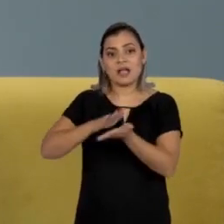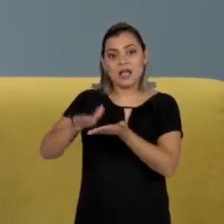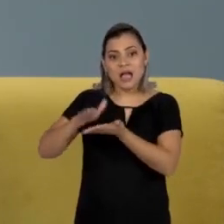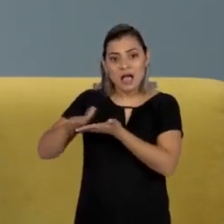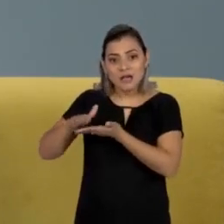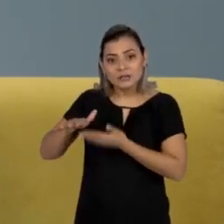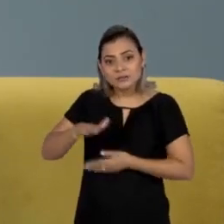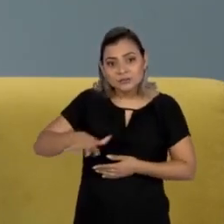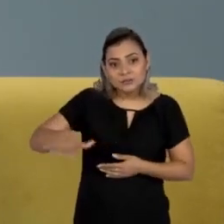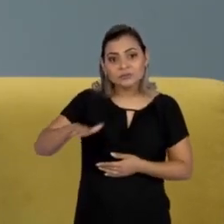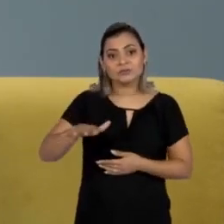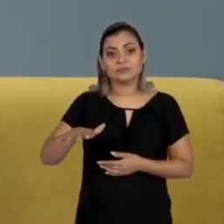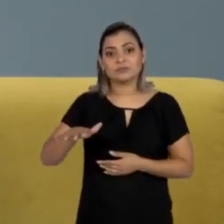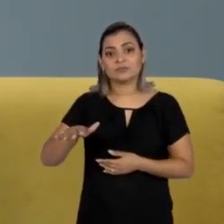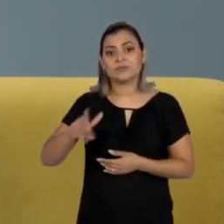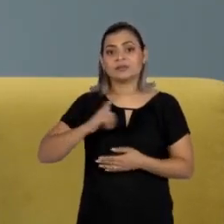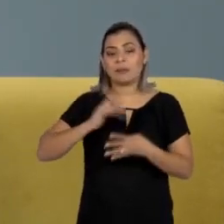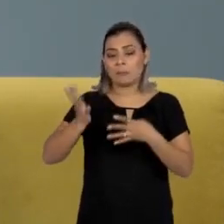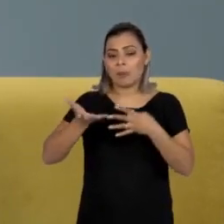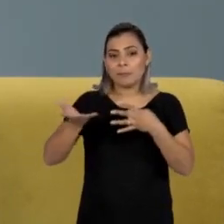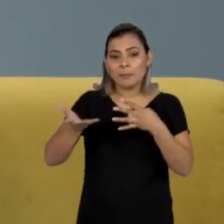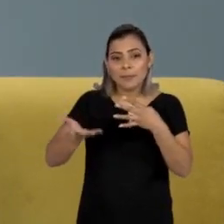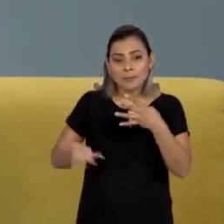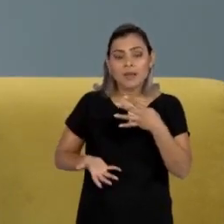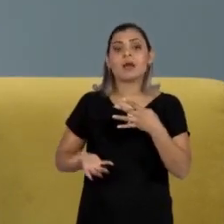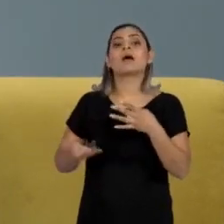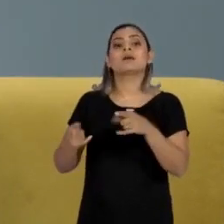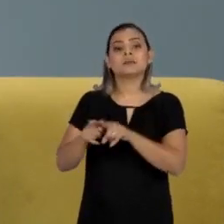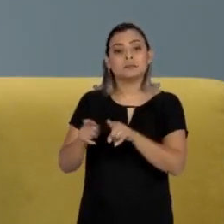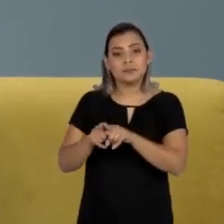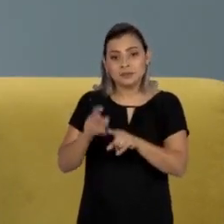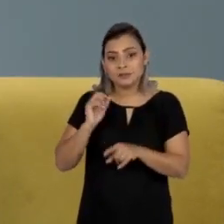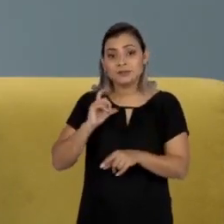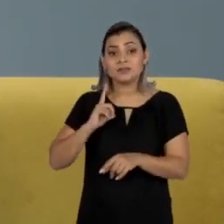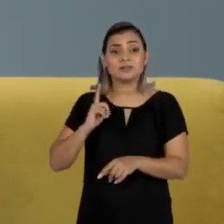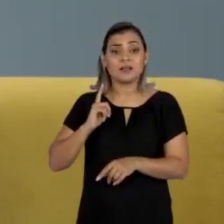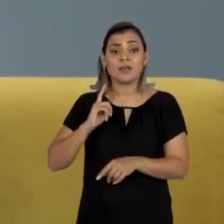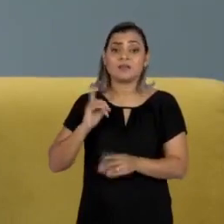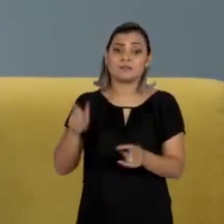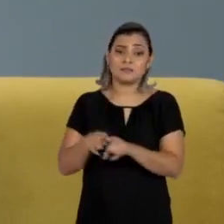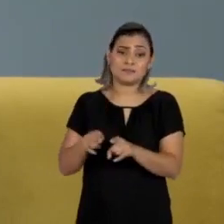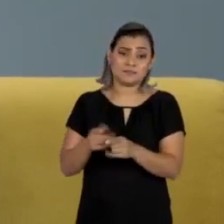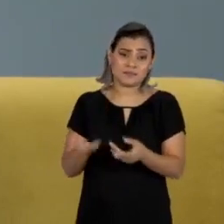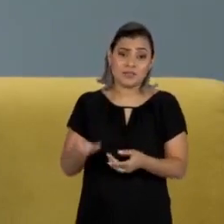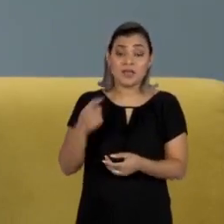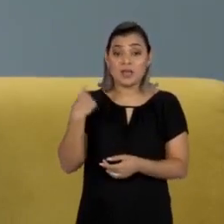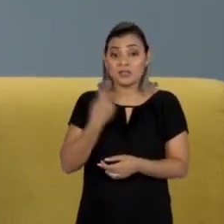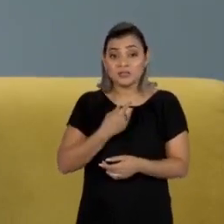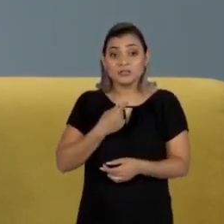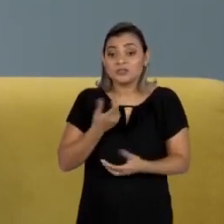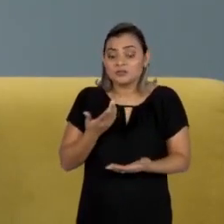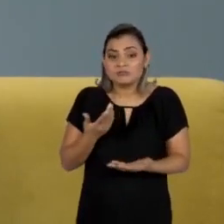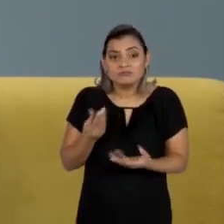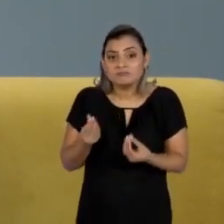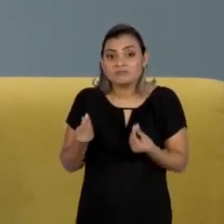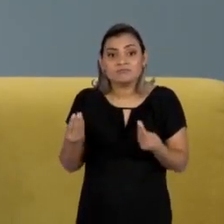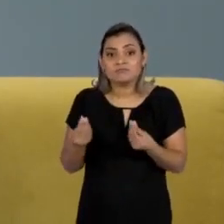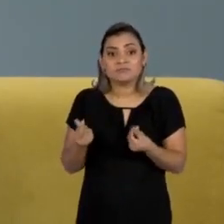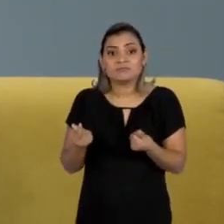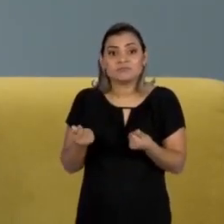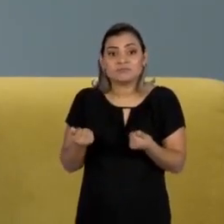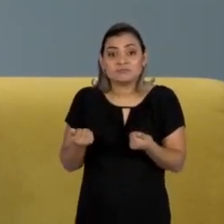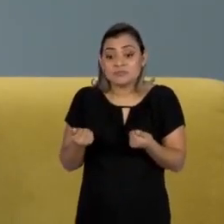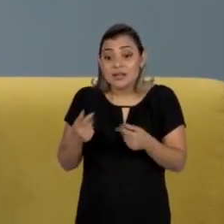adicionais, olhar para uma série de parcelamentos e gastos que a gente coloca no débito automático e não consome. Então, a gente